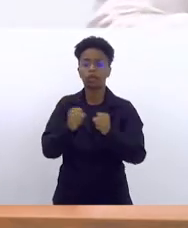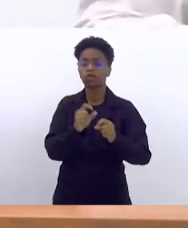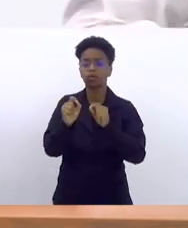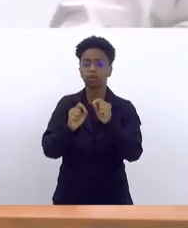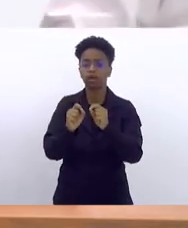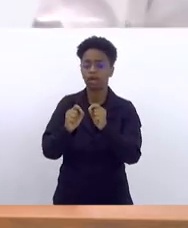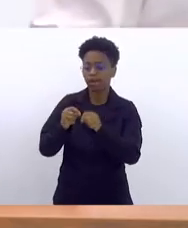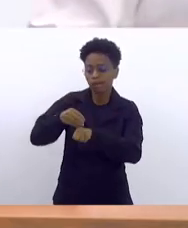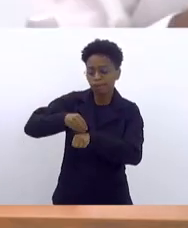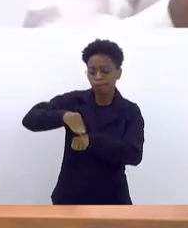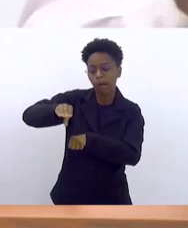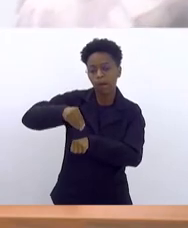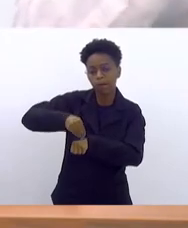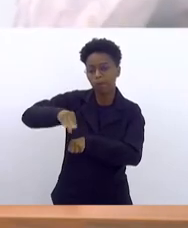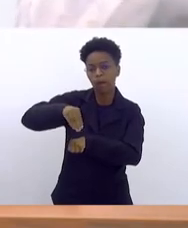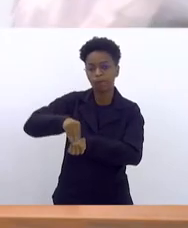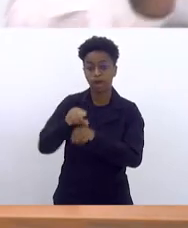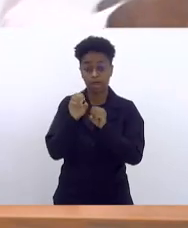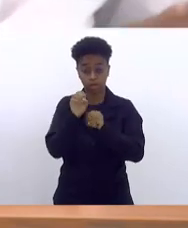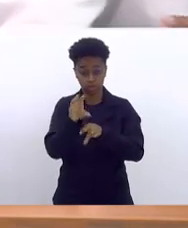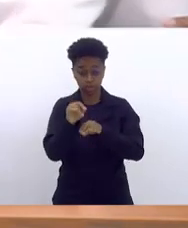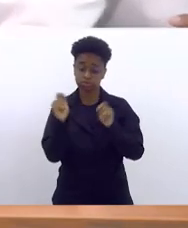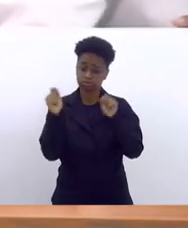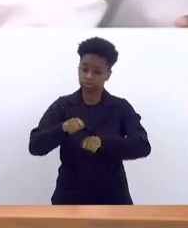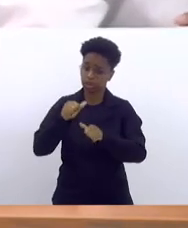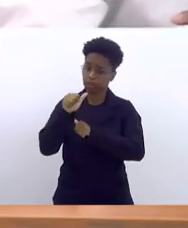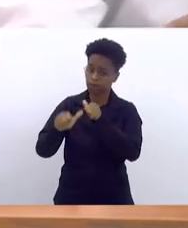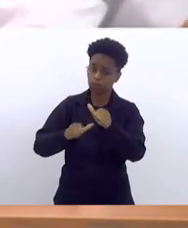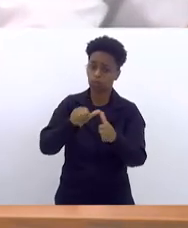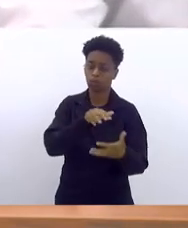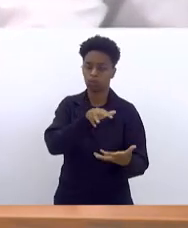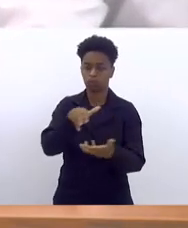a frente uma educação que transforme o mundo.